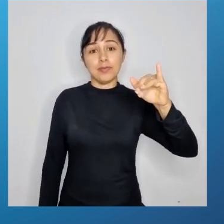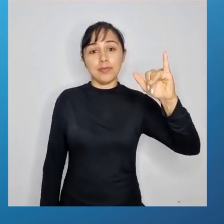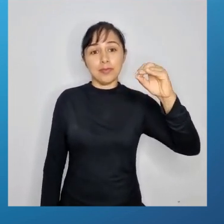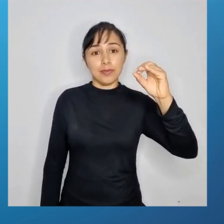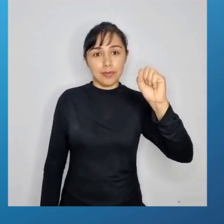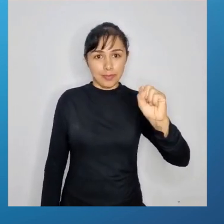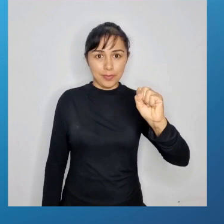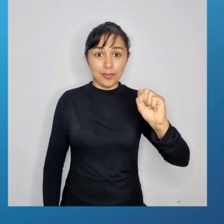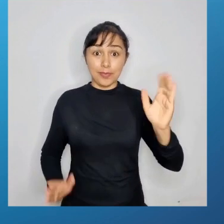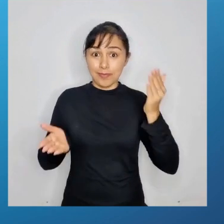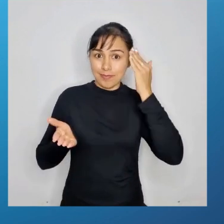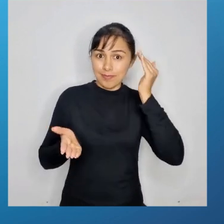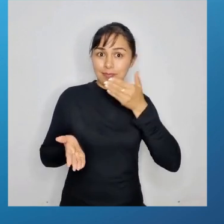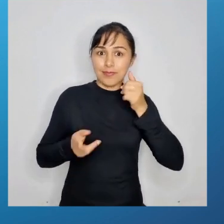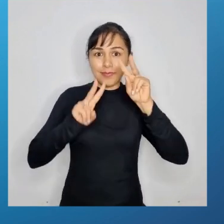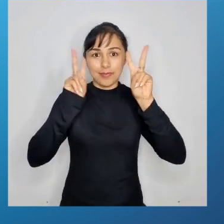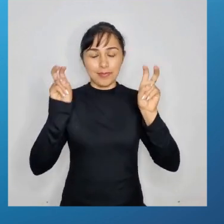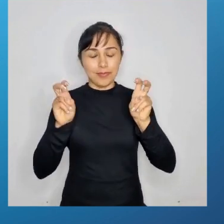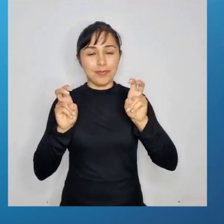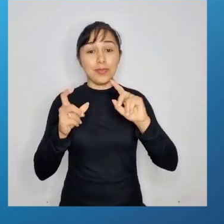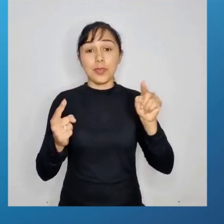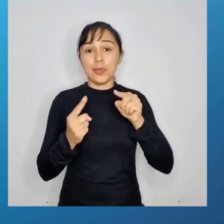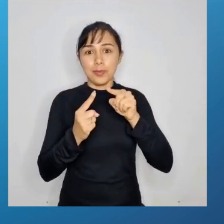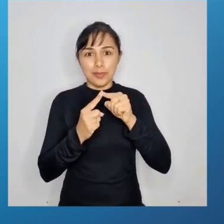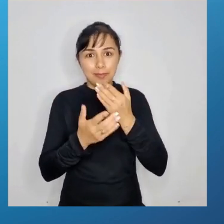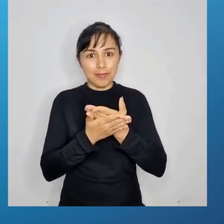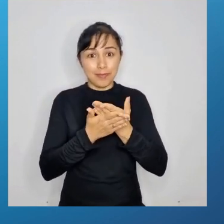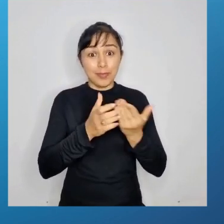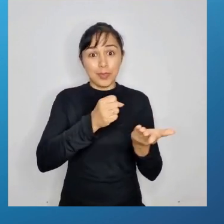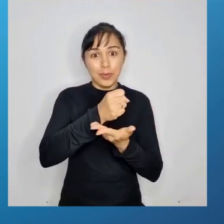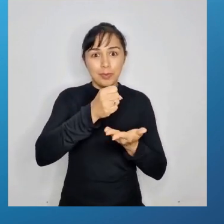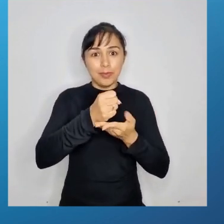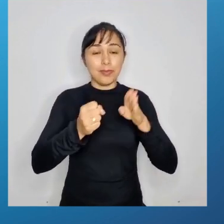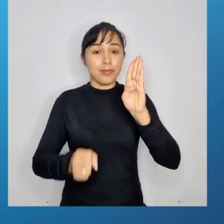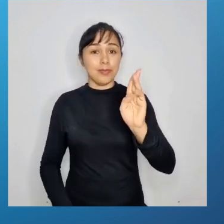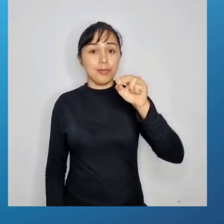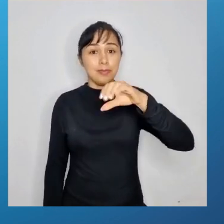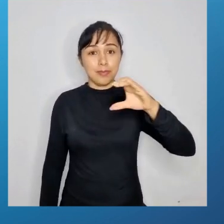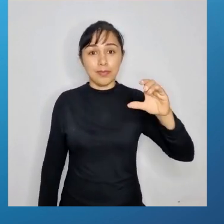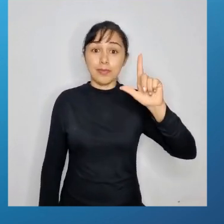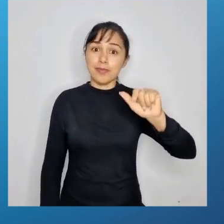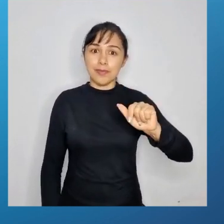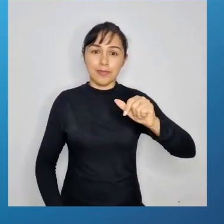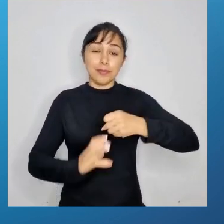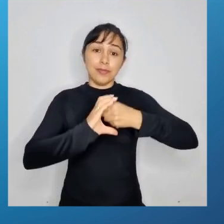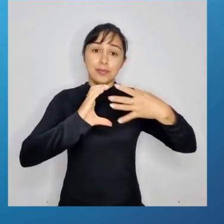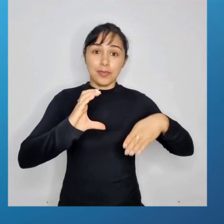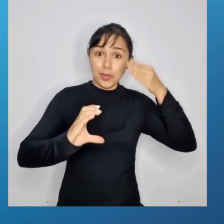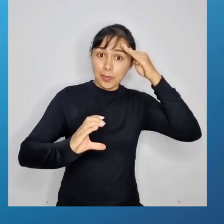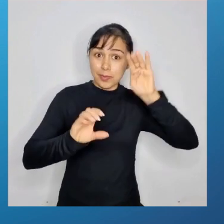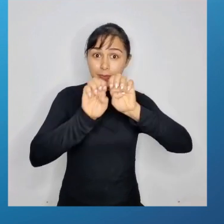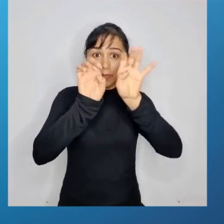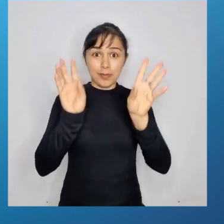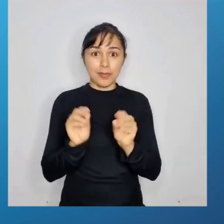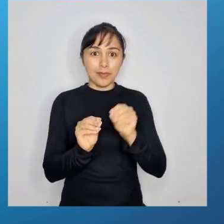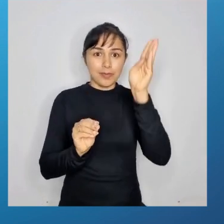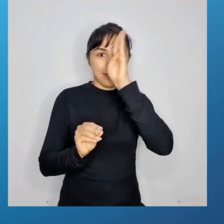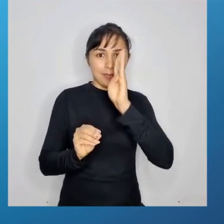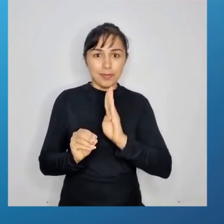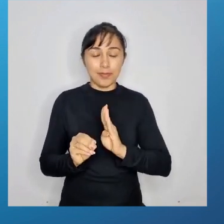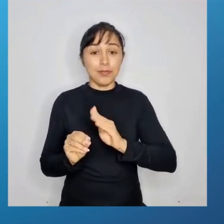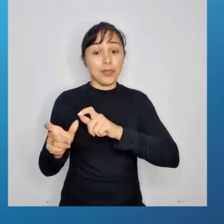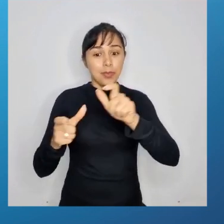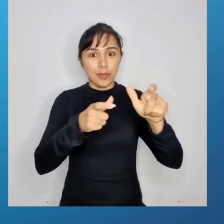tema? Objetivos e habilidades BNCC dessa aula. Caracterizar os principais ecossistemas brasileiros quanto